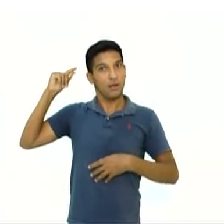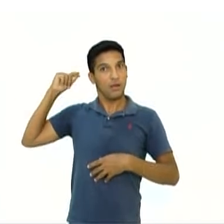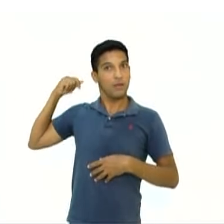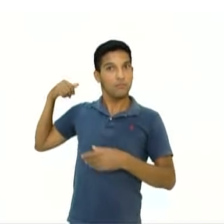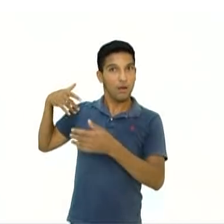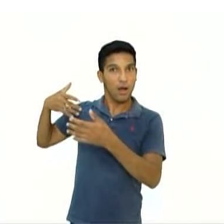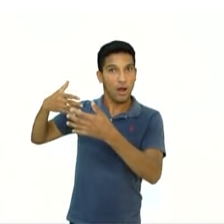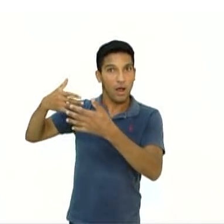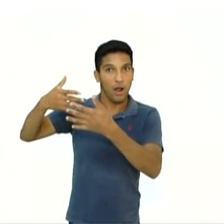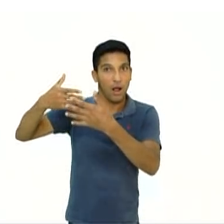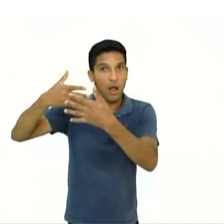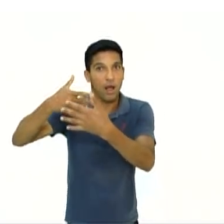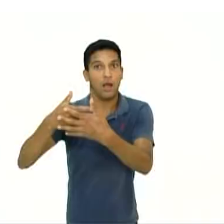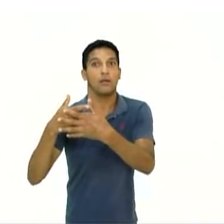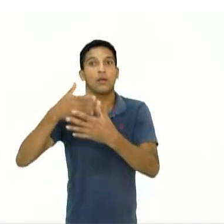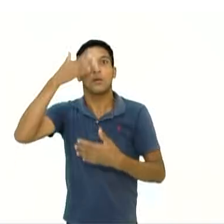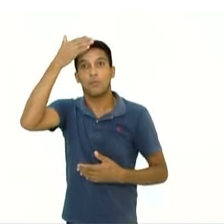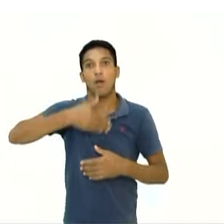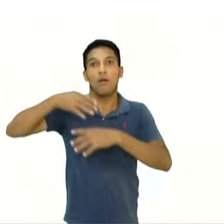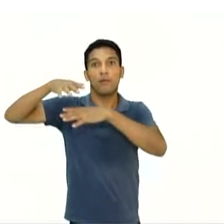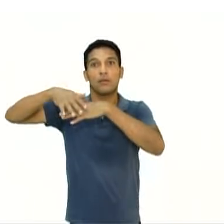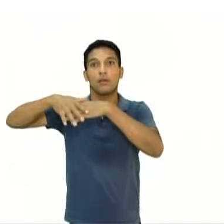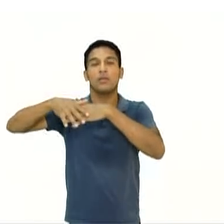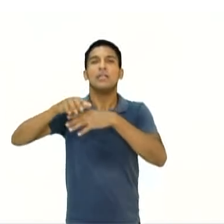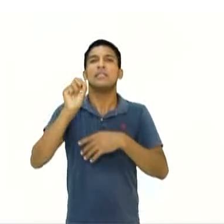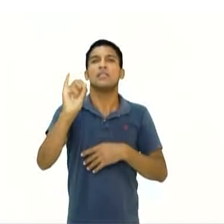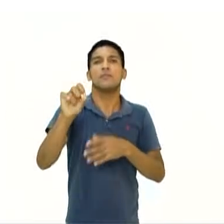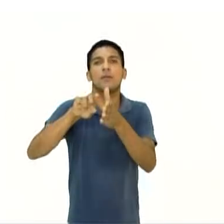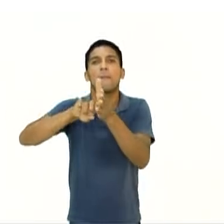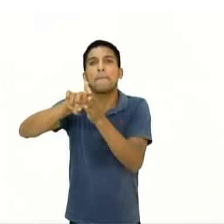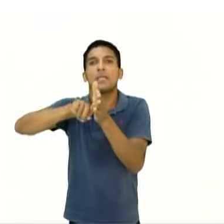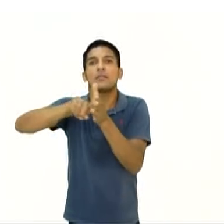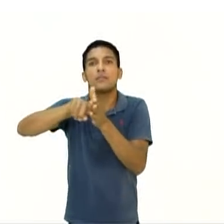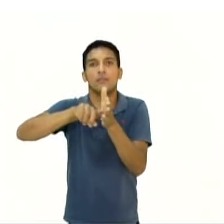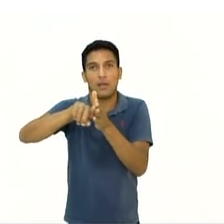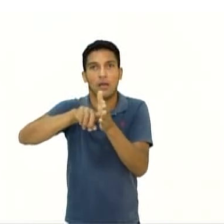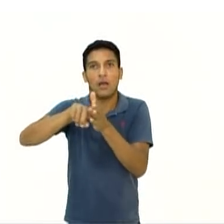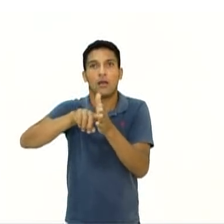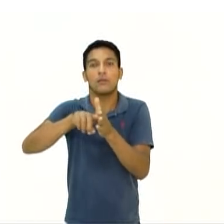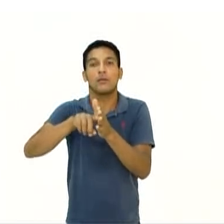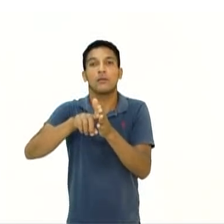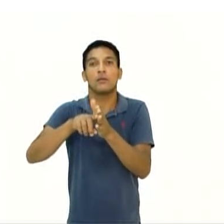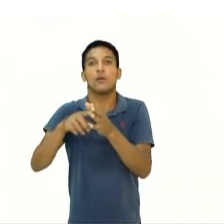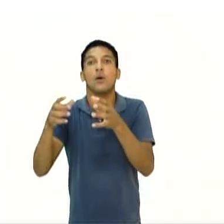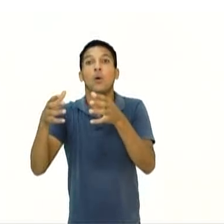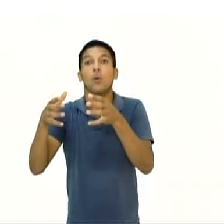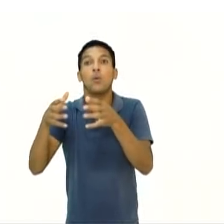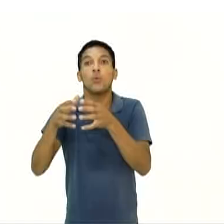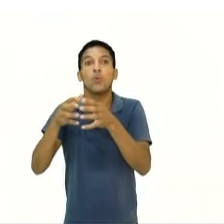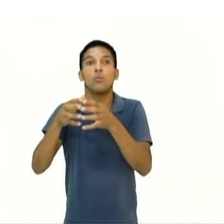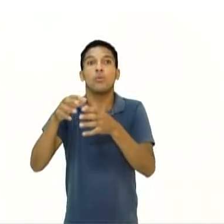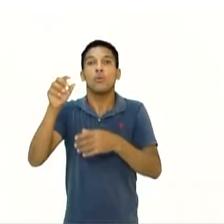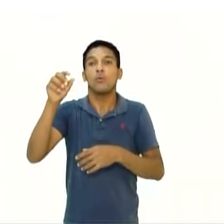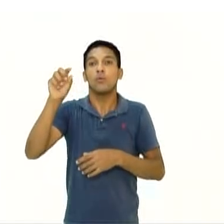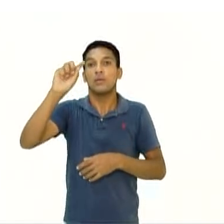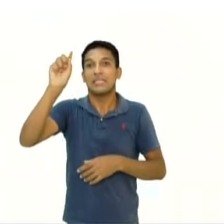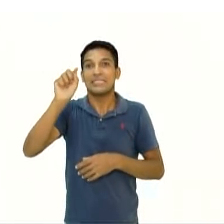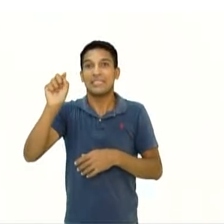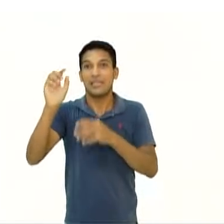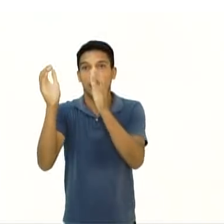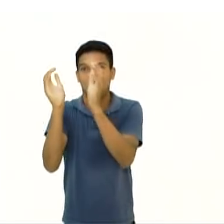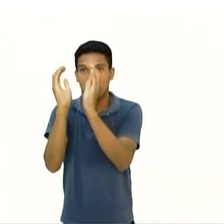é o número 0, ok? Talvez você pensar, mas no mínimo múltiplo comum nós não utilizamos o 0, é claro, né? Não, eu escrevo